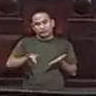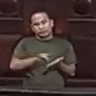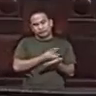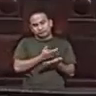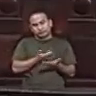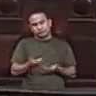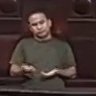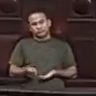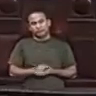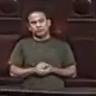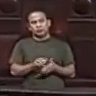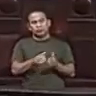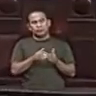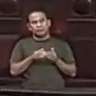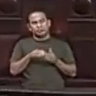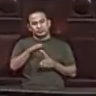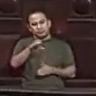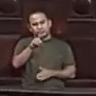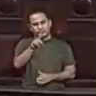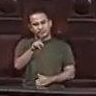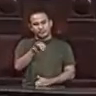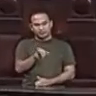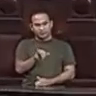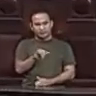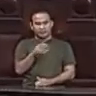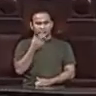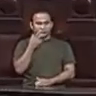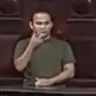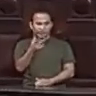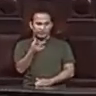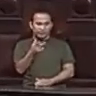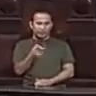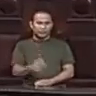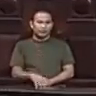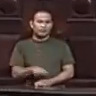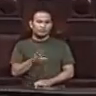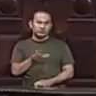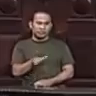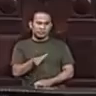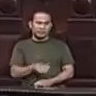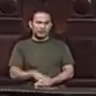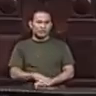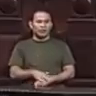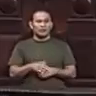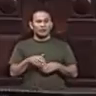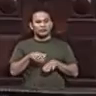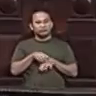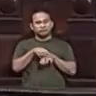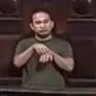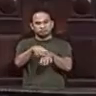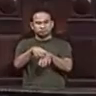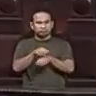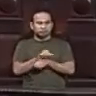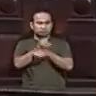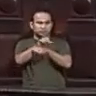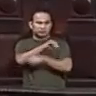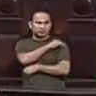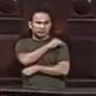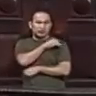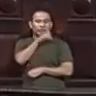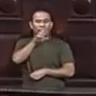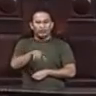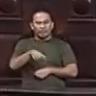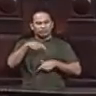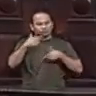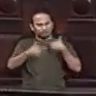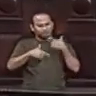das assinaturas do pedido de CPI. Quero dizer que essa questão da FETransport, a questão do transporte no estado do Rio de Janeiro é uma luta